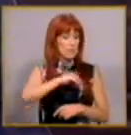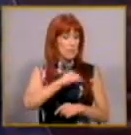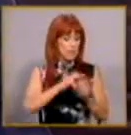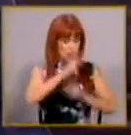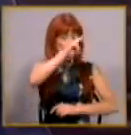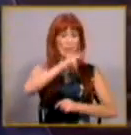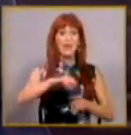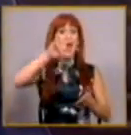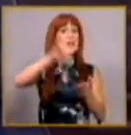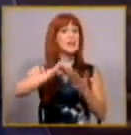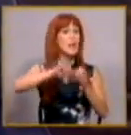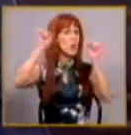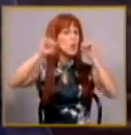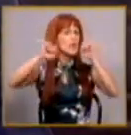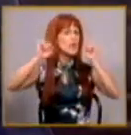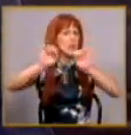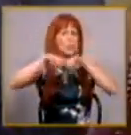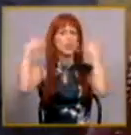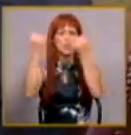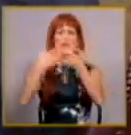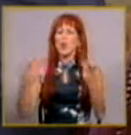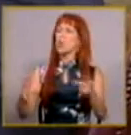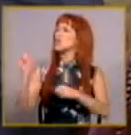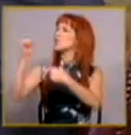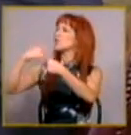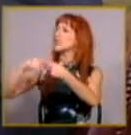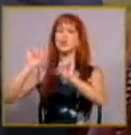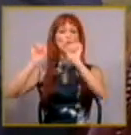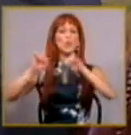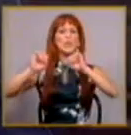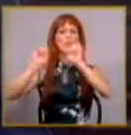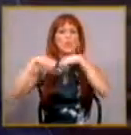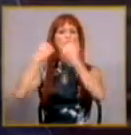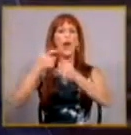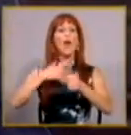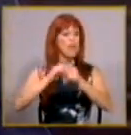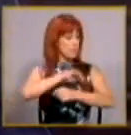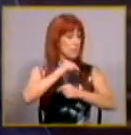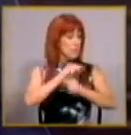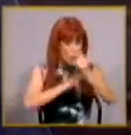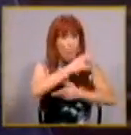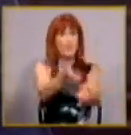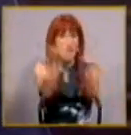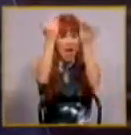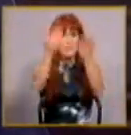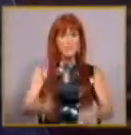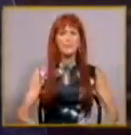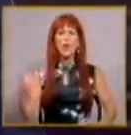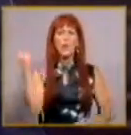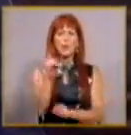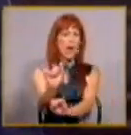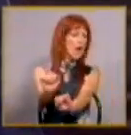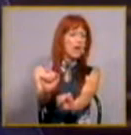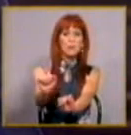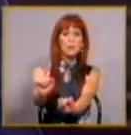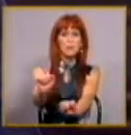mínimo em sede de concertação social. E hoje os parceiros na concertação social querem o aumento desse salário mínimo. A única resistência que